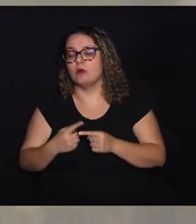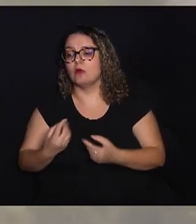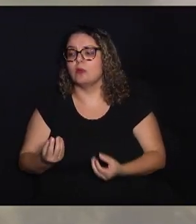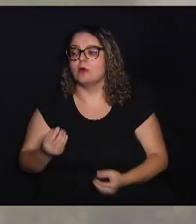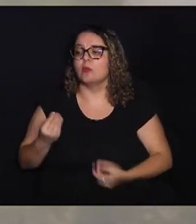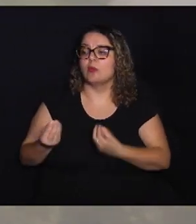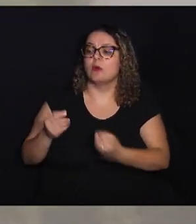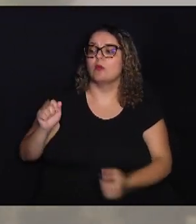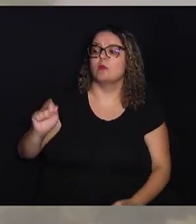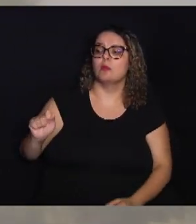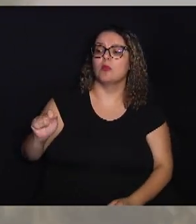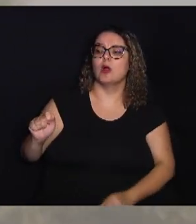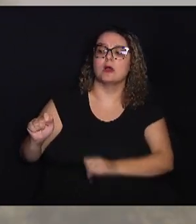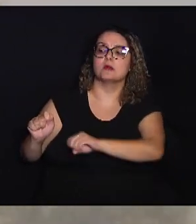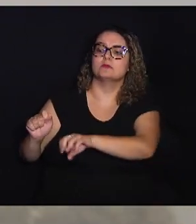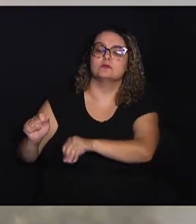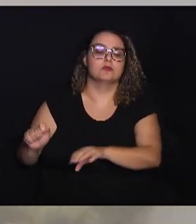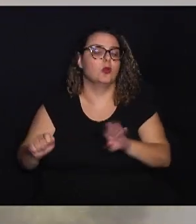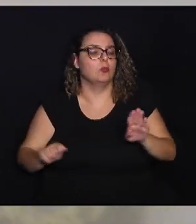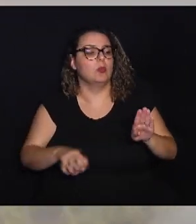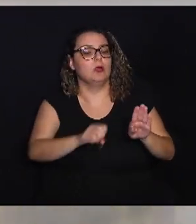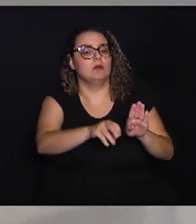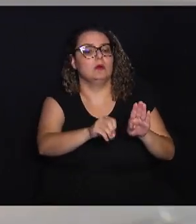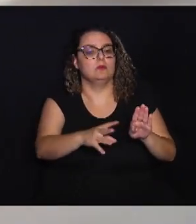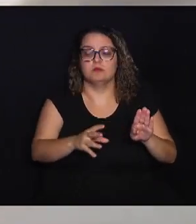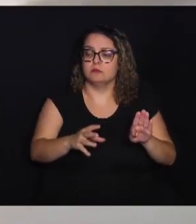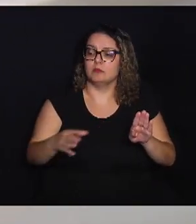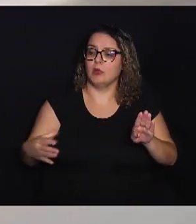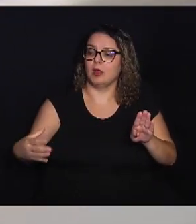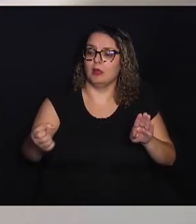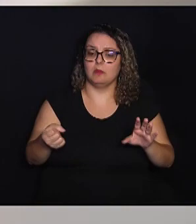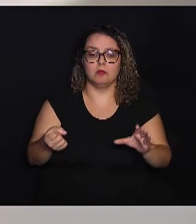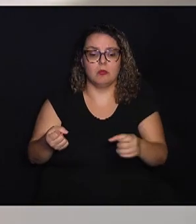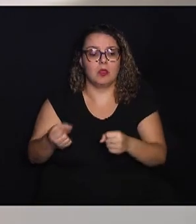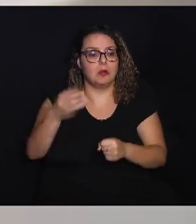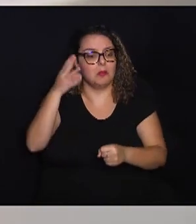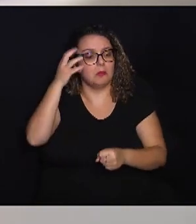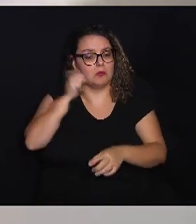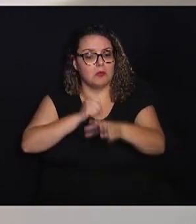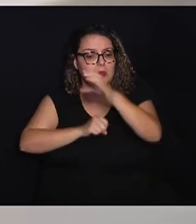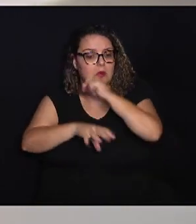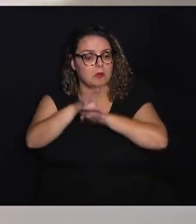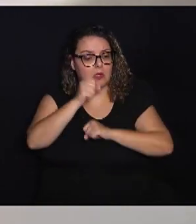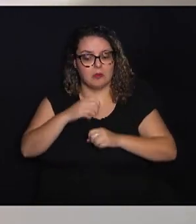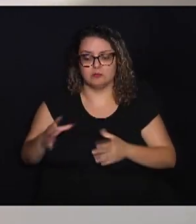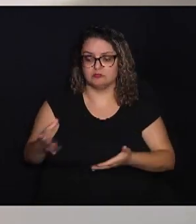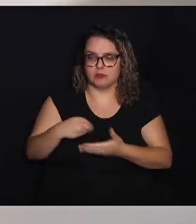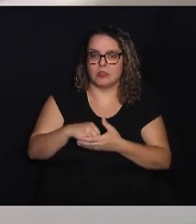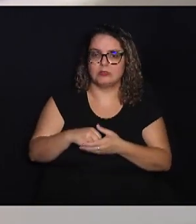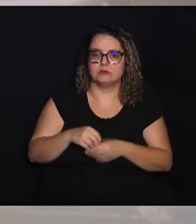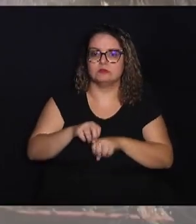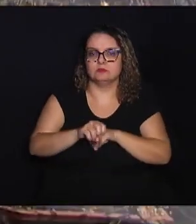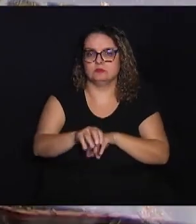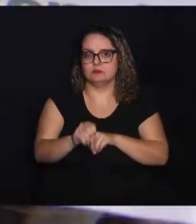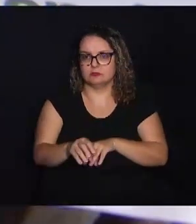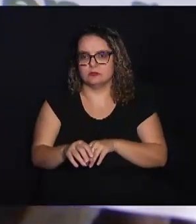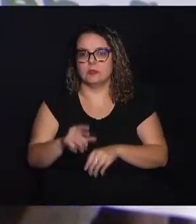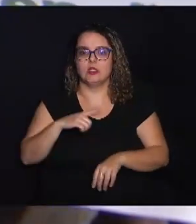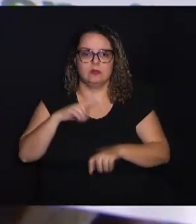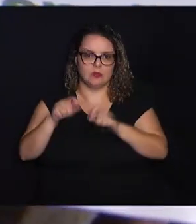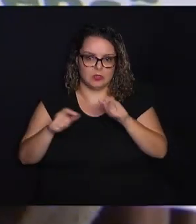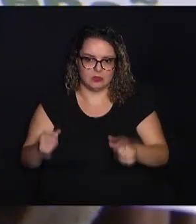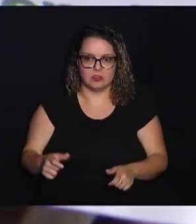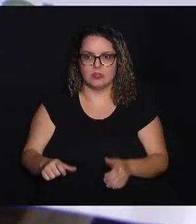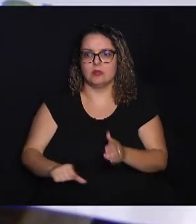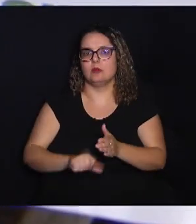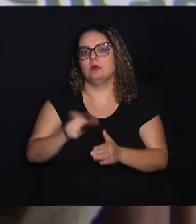C. Fiz uma coletânea e hoje eu também ofereço esse curso. Então, existe sim muitas pessoas que querem ter o seu